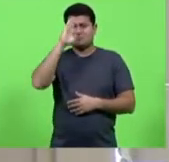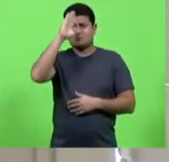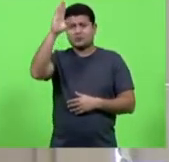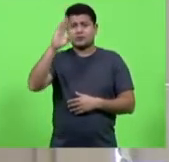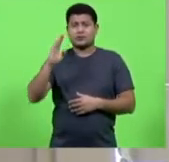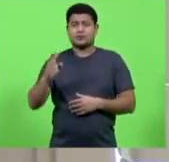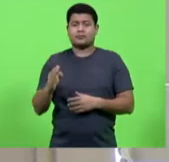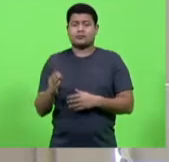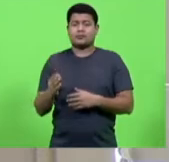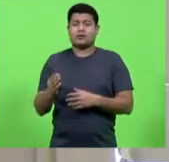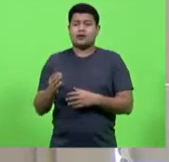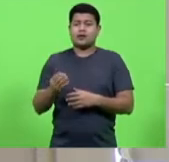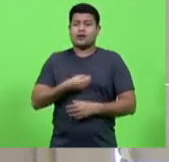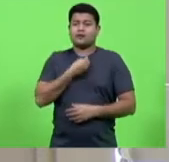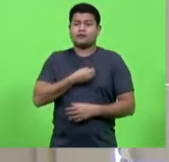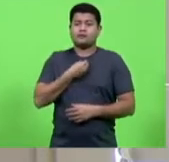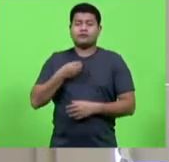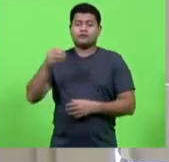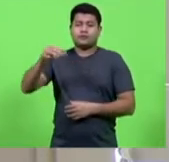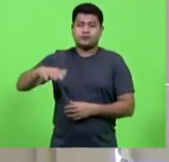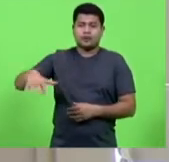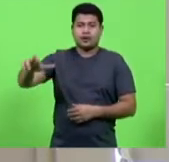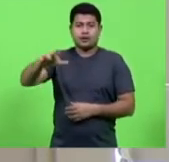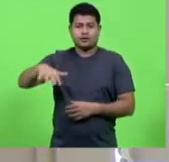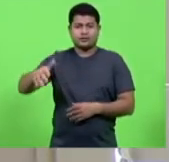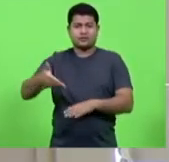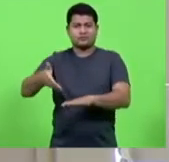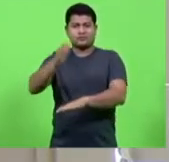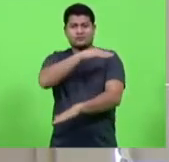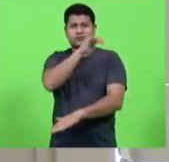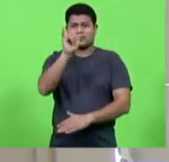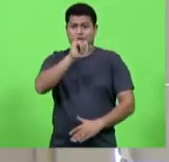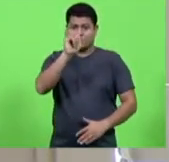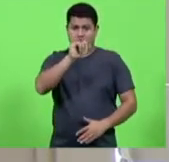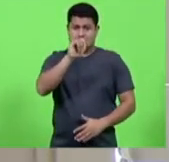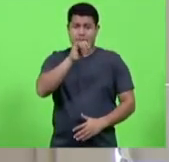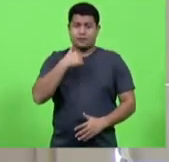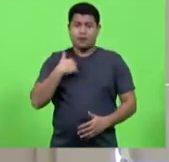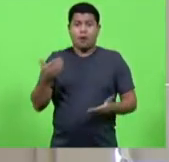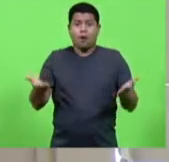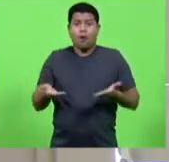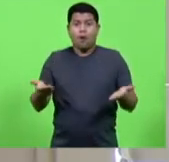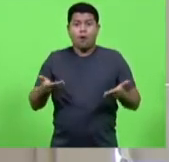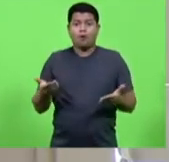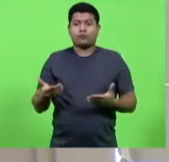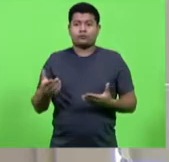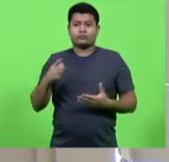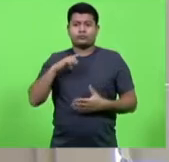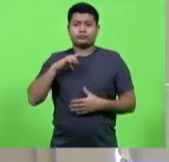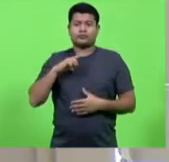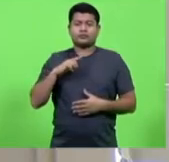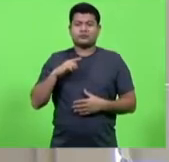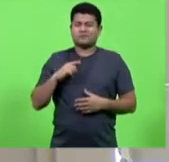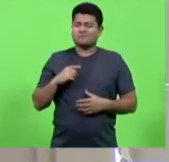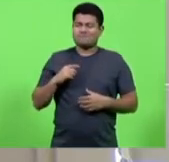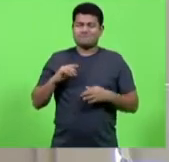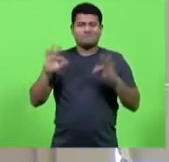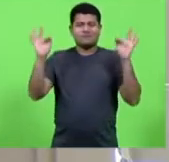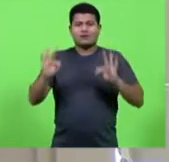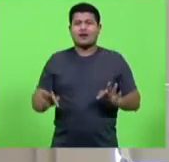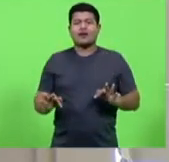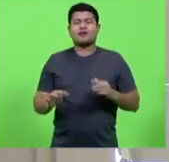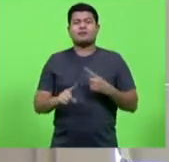moradores do Vale do Itajaí, que hoje eu tive a felicidade de participar de uma